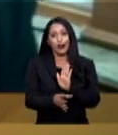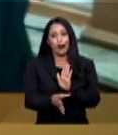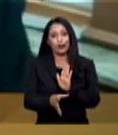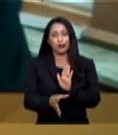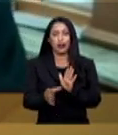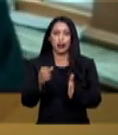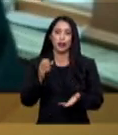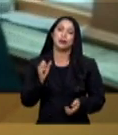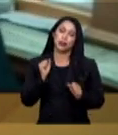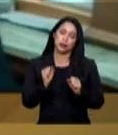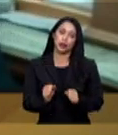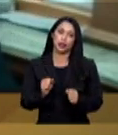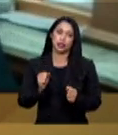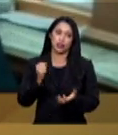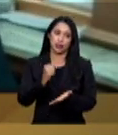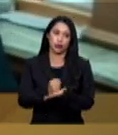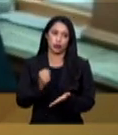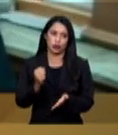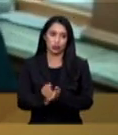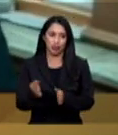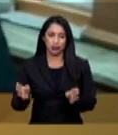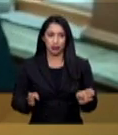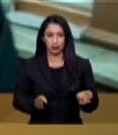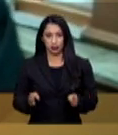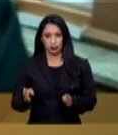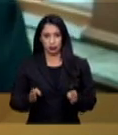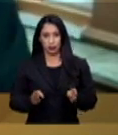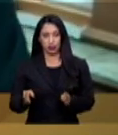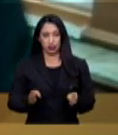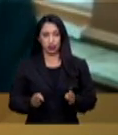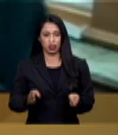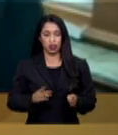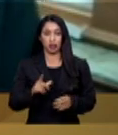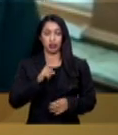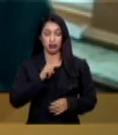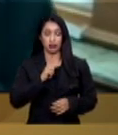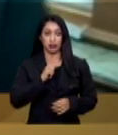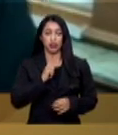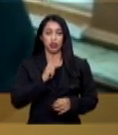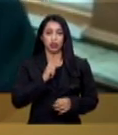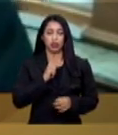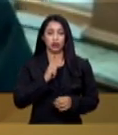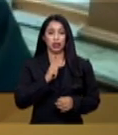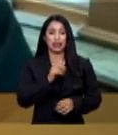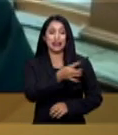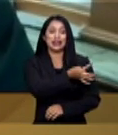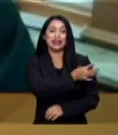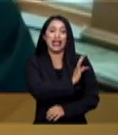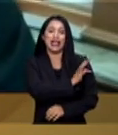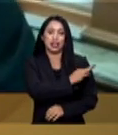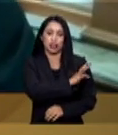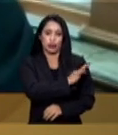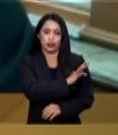a contratação temporária por 12 meses, considerados cargos técnicos,